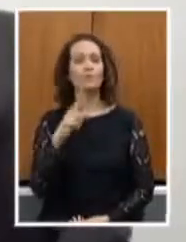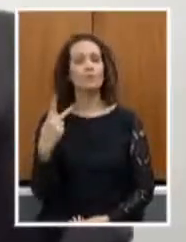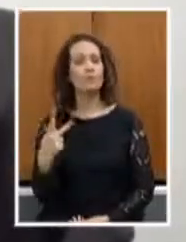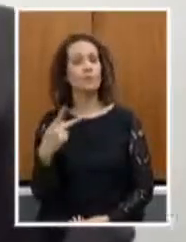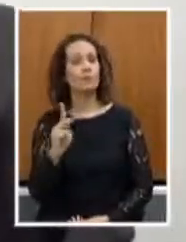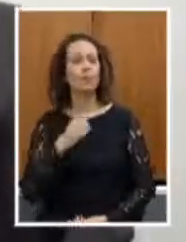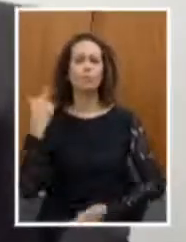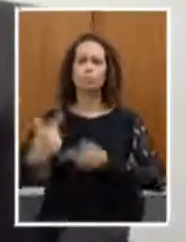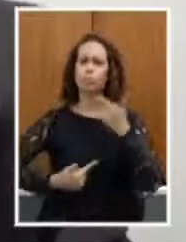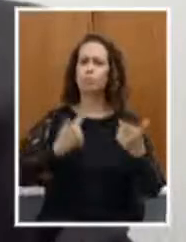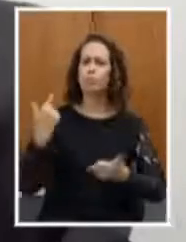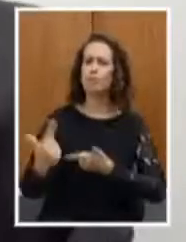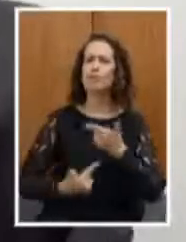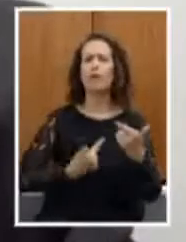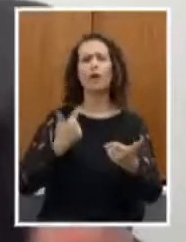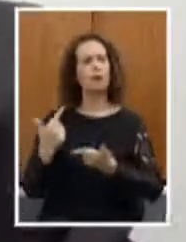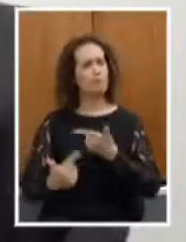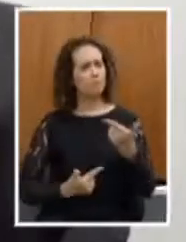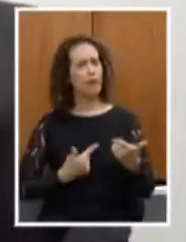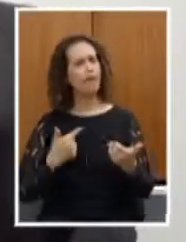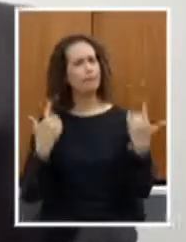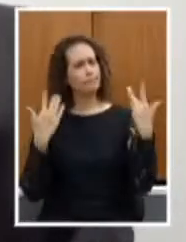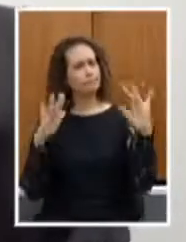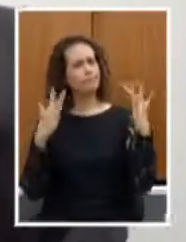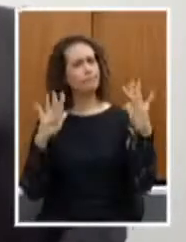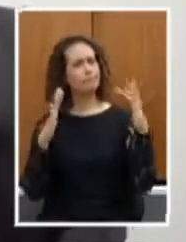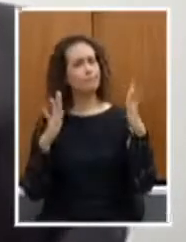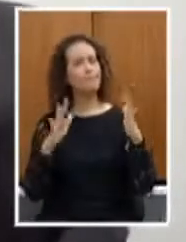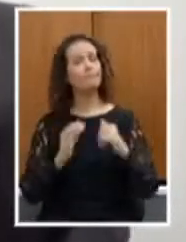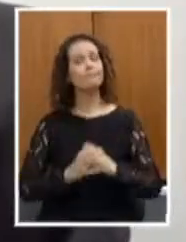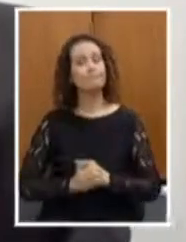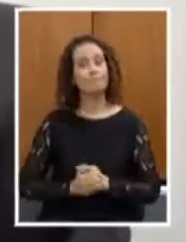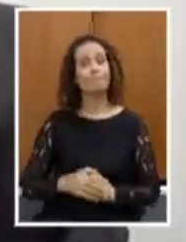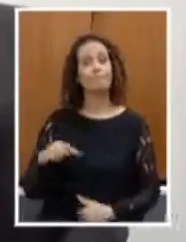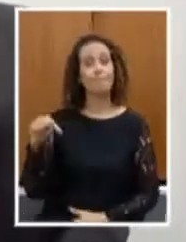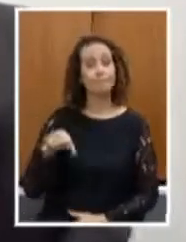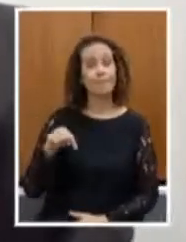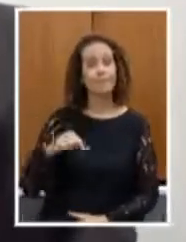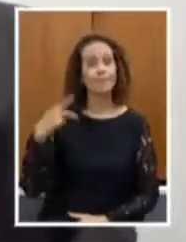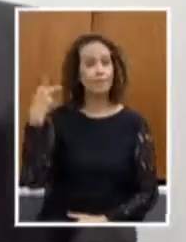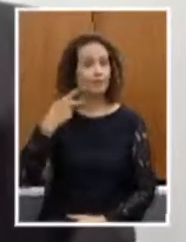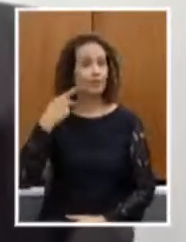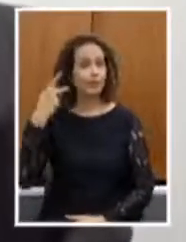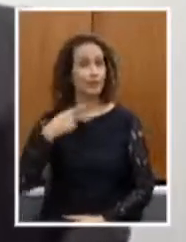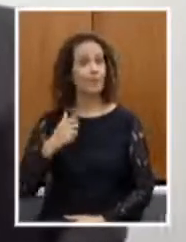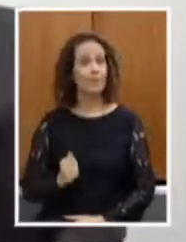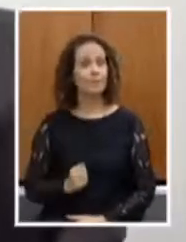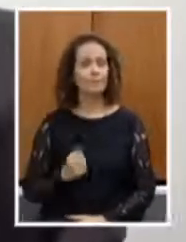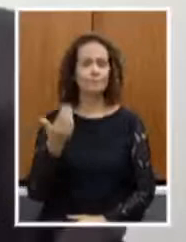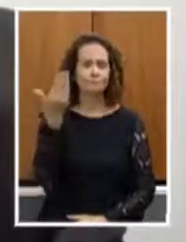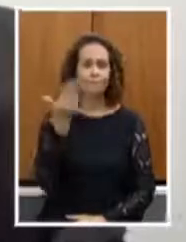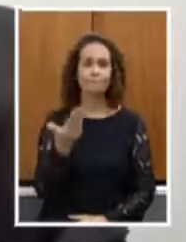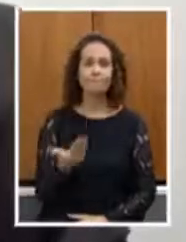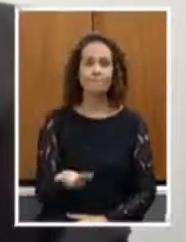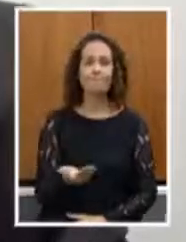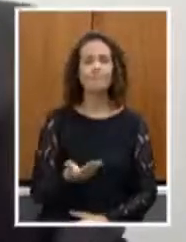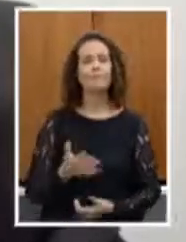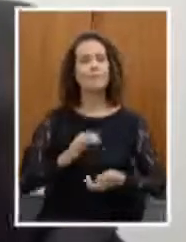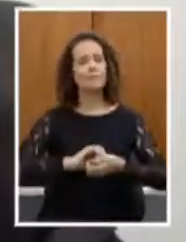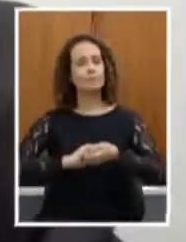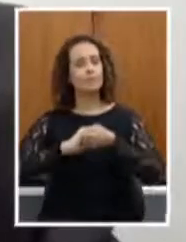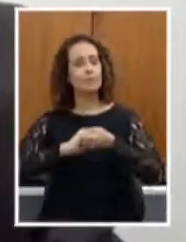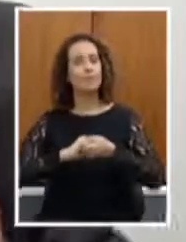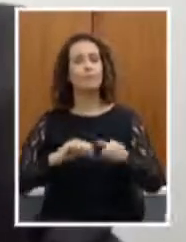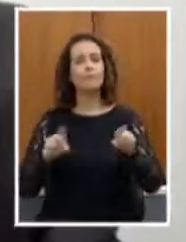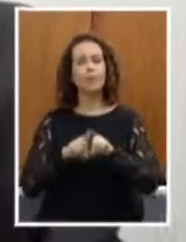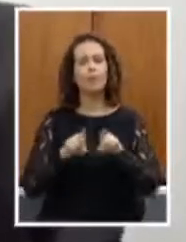seu trabalho excepcionalíssimo que tem feito no Parlamento Mineiro. Na pessoa de Vossa Excelência, eu quero cumprimentar também